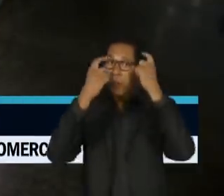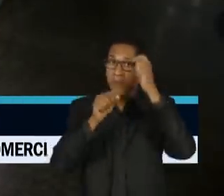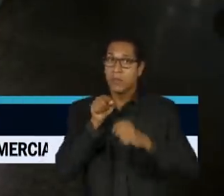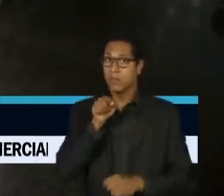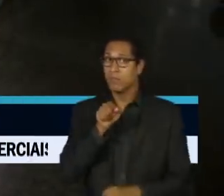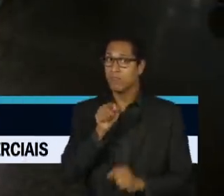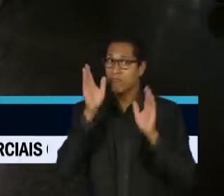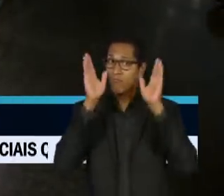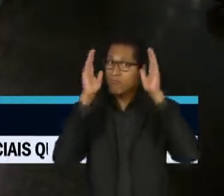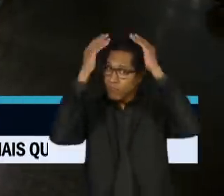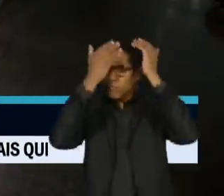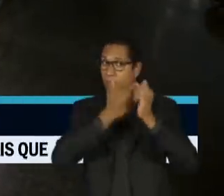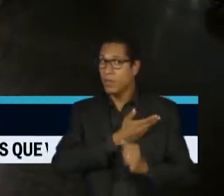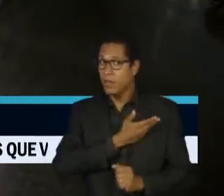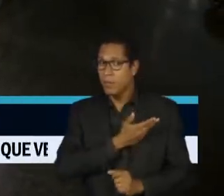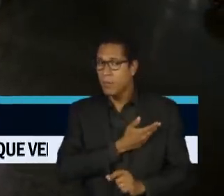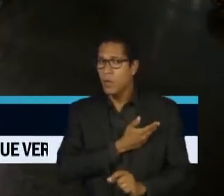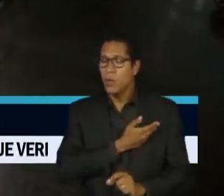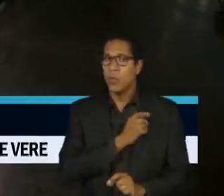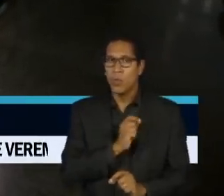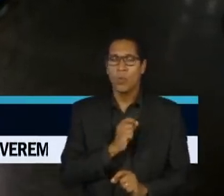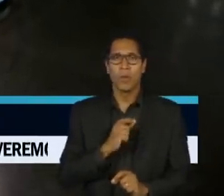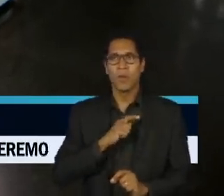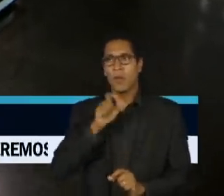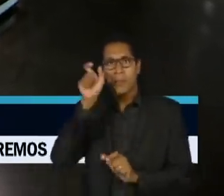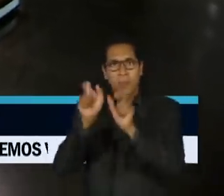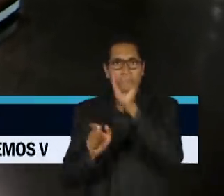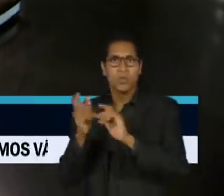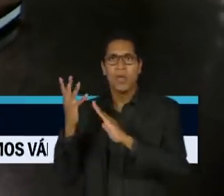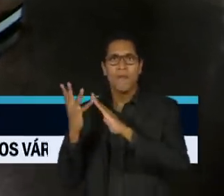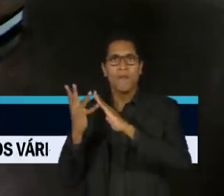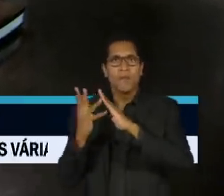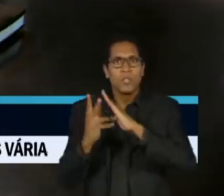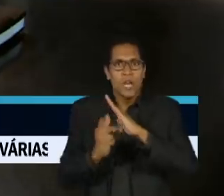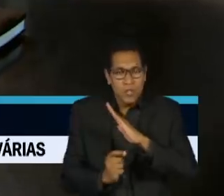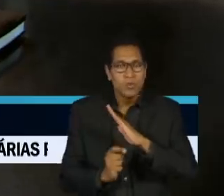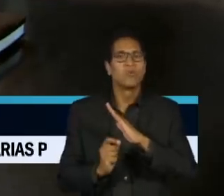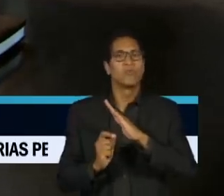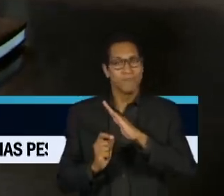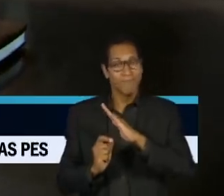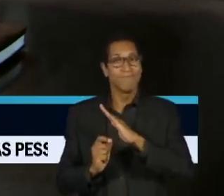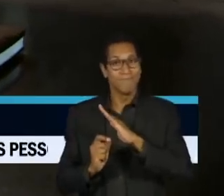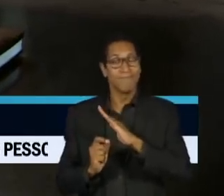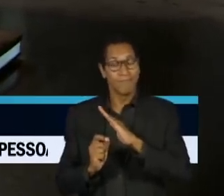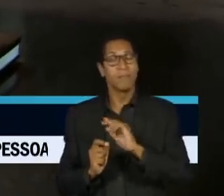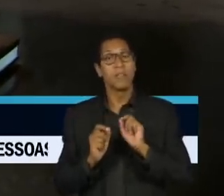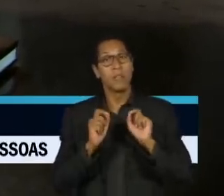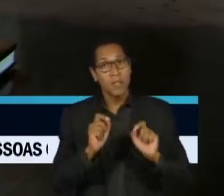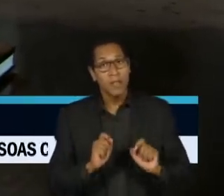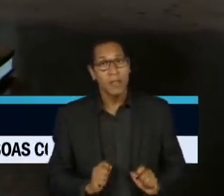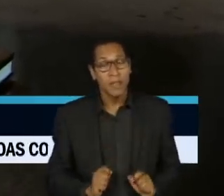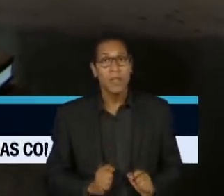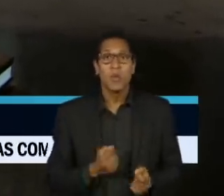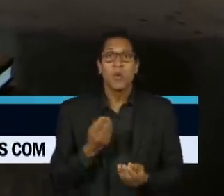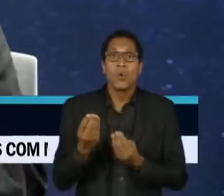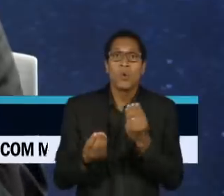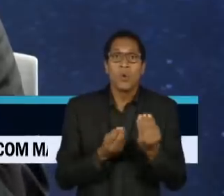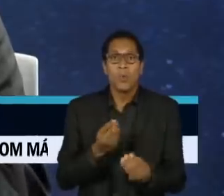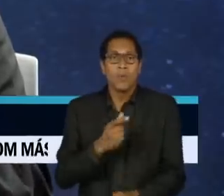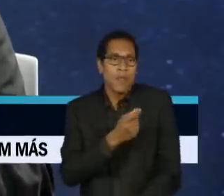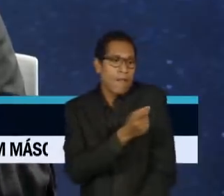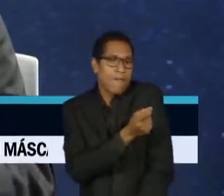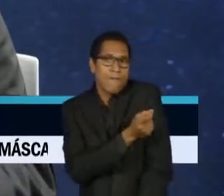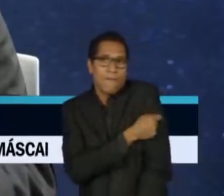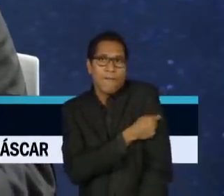demonstrado também é com imigrantes, refugiados, como nós dissemos, e também em relação à distribuição das